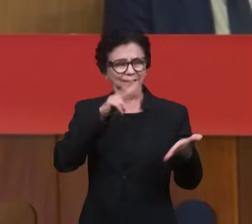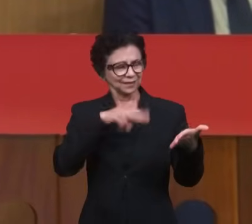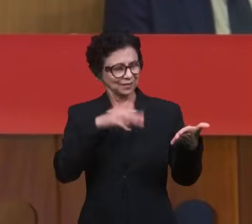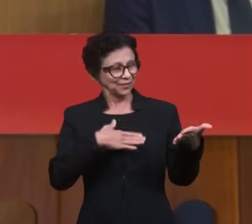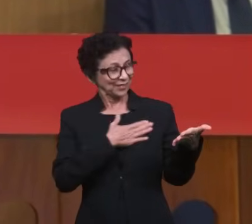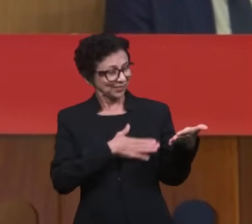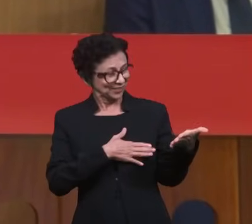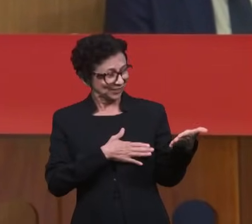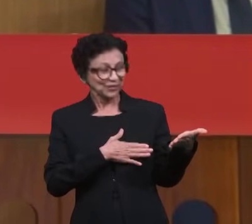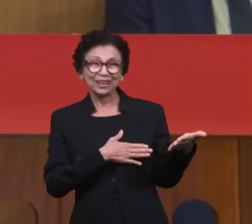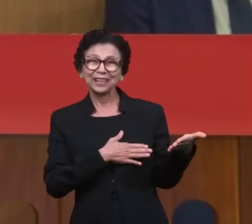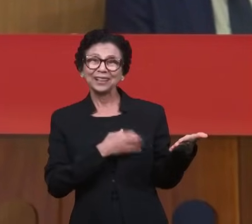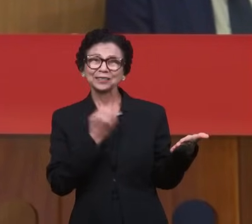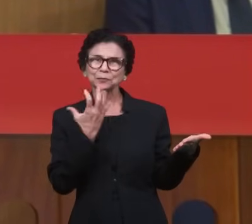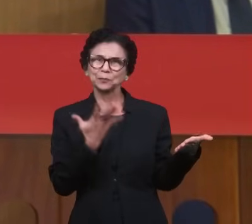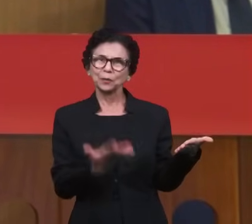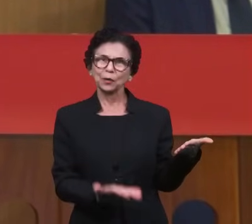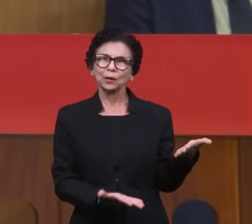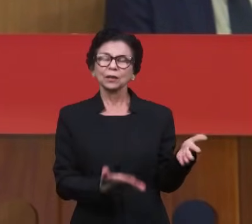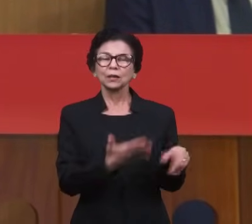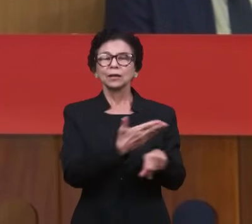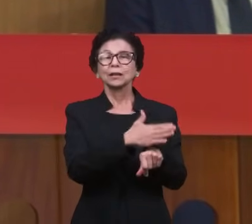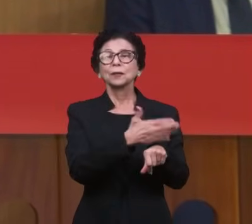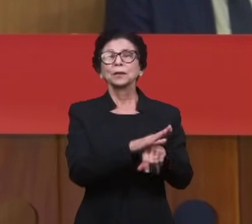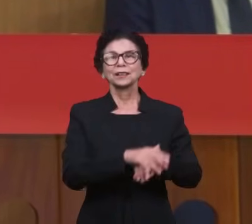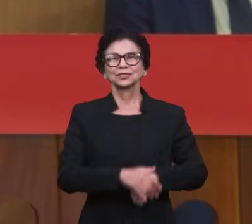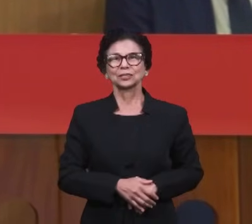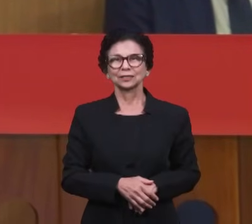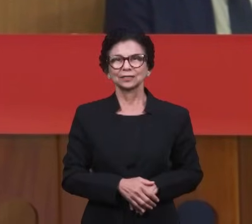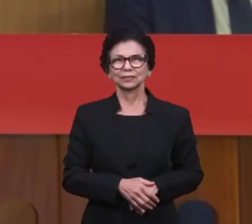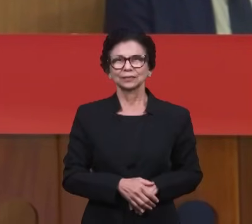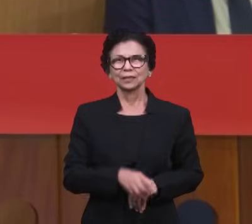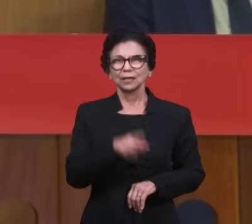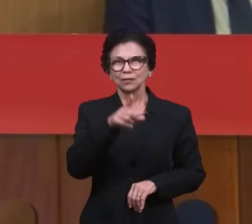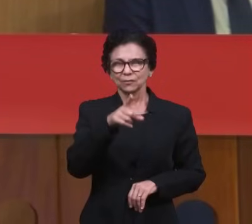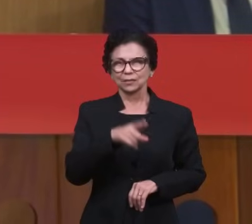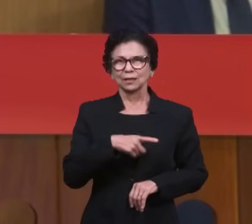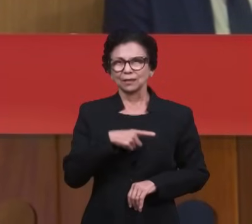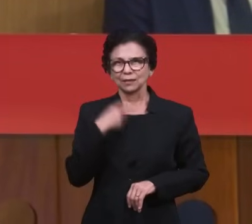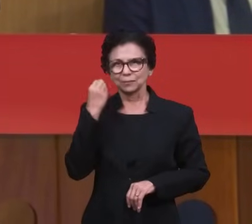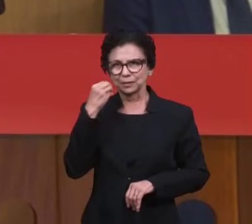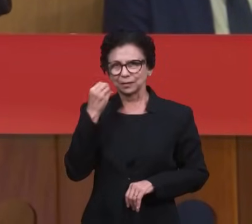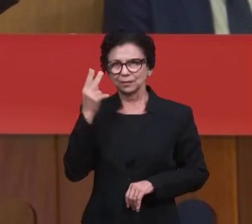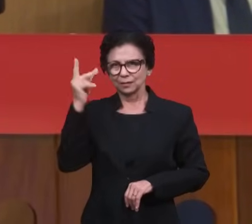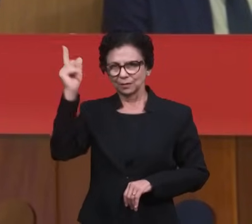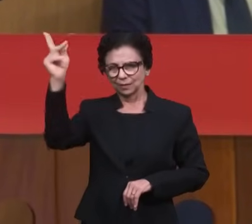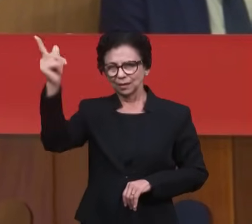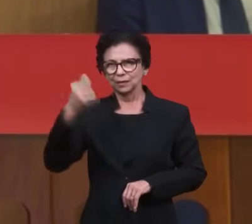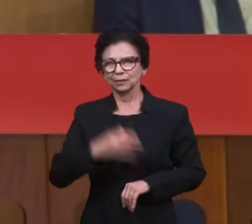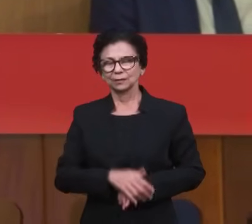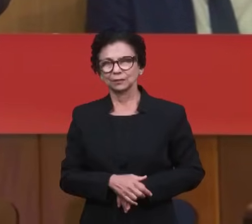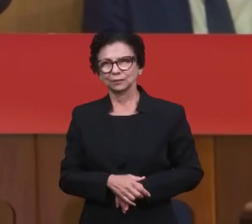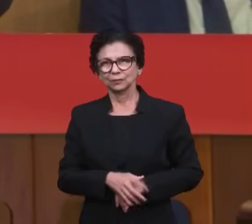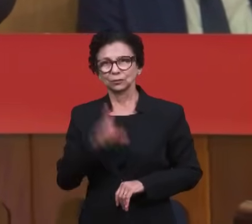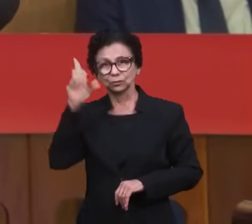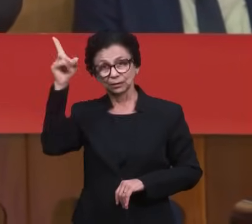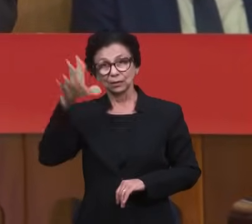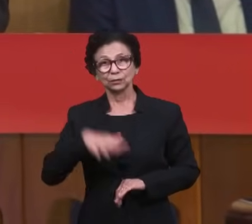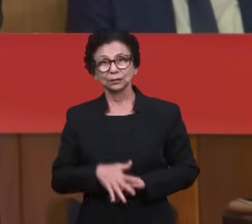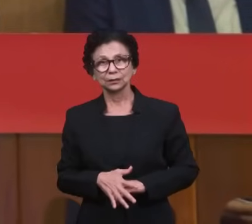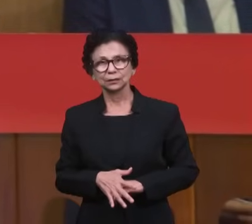Ótimo. Mas a prática não leva você à eternidade. Então, a sua razão funcionou, você